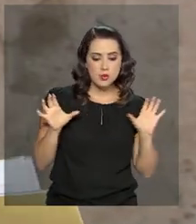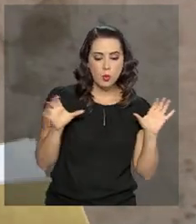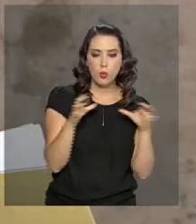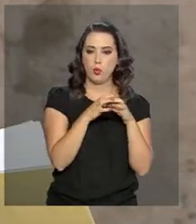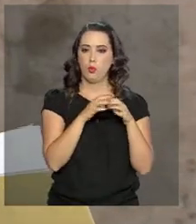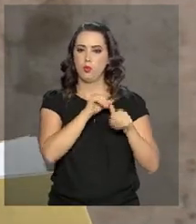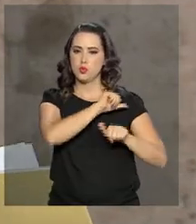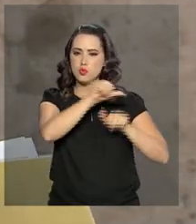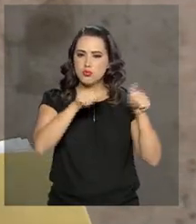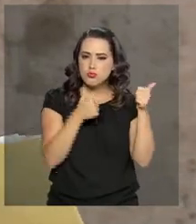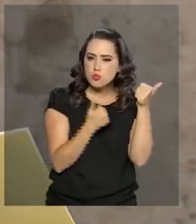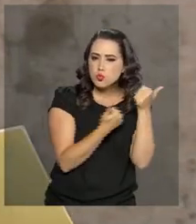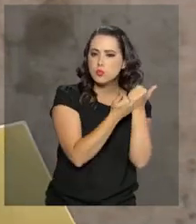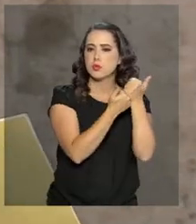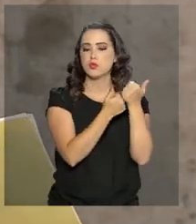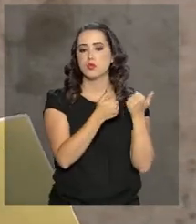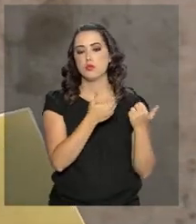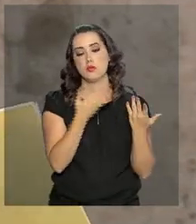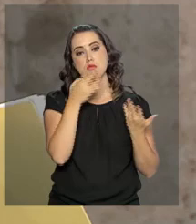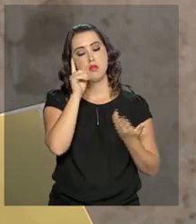equipe, ela terá,